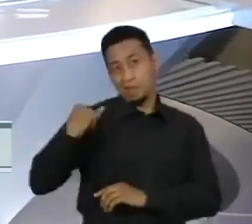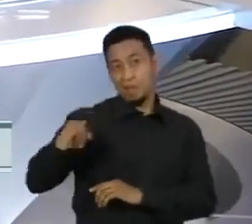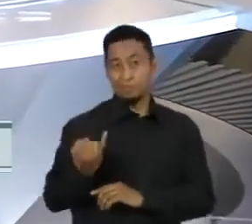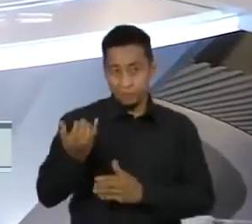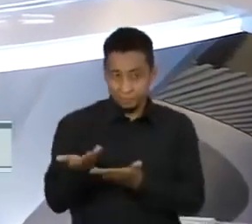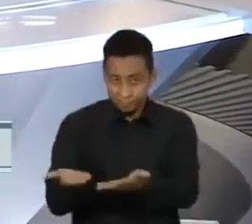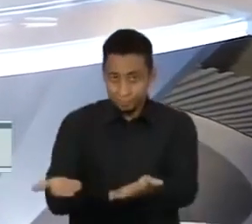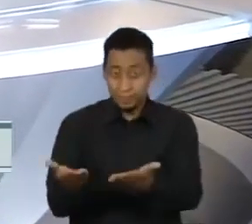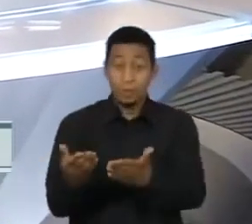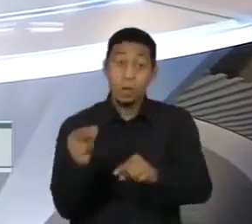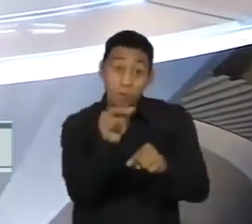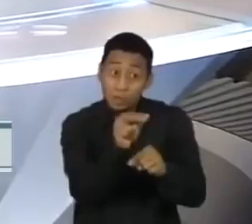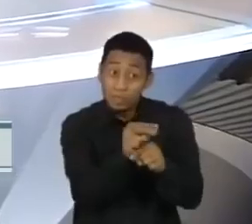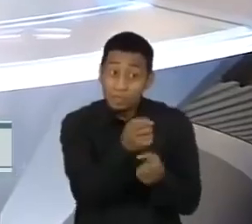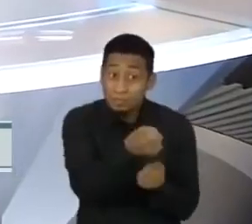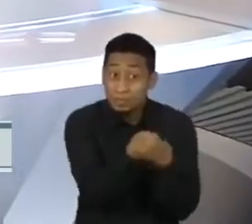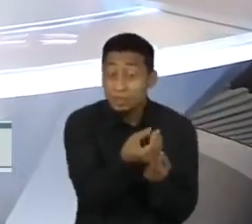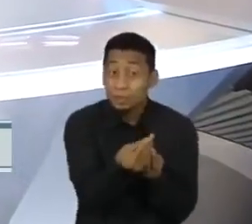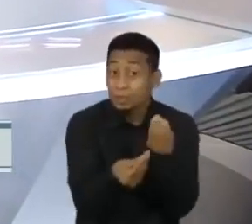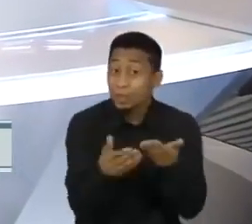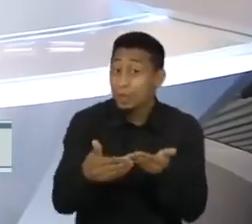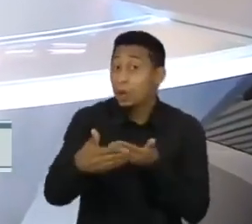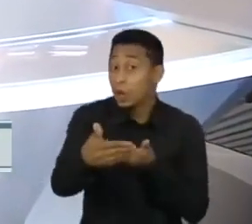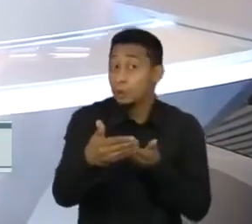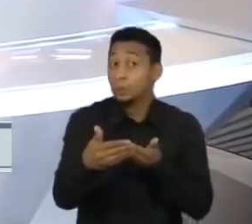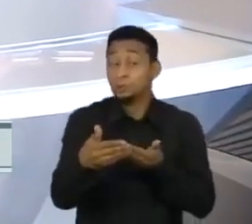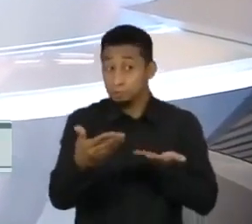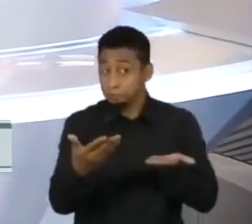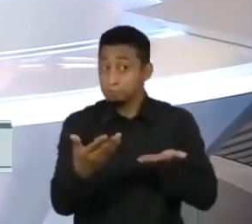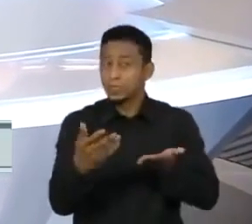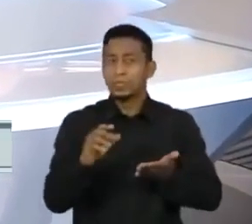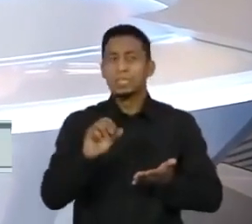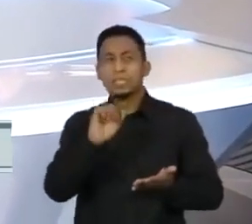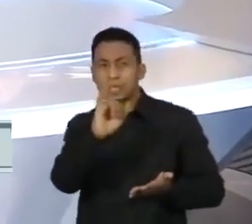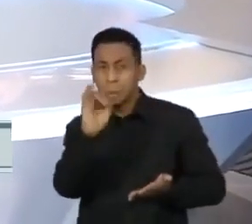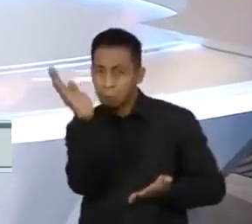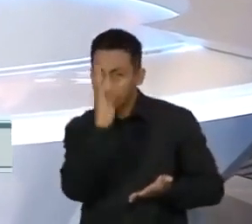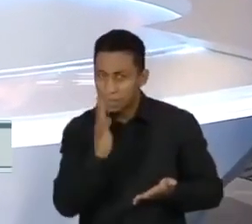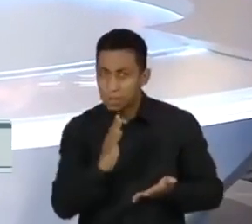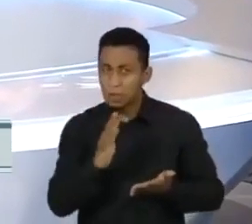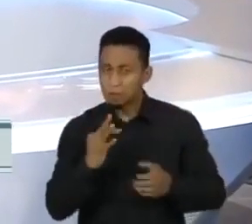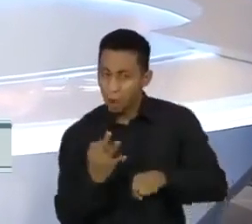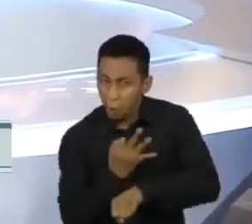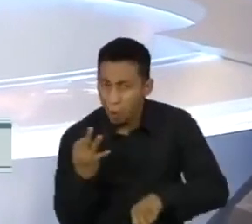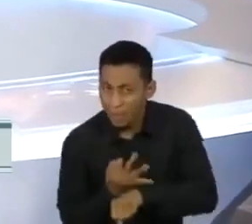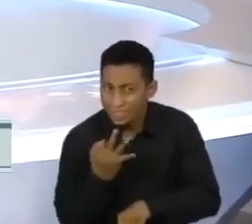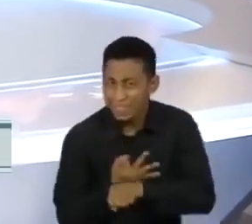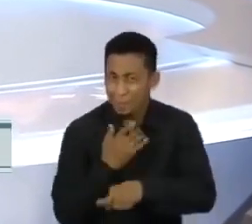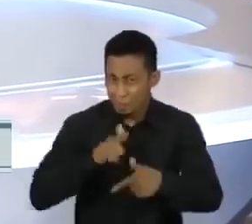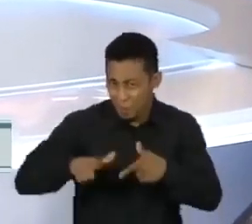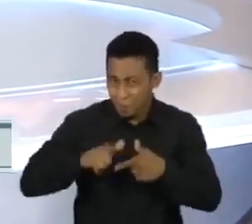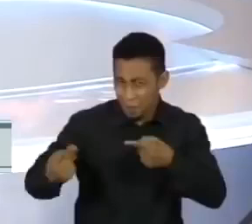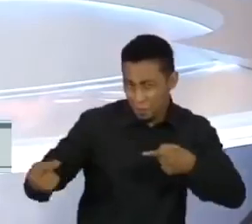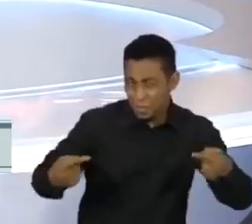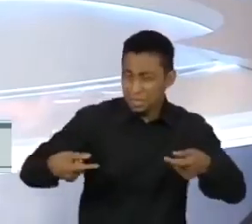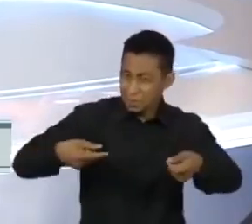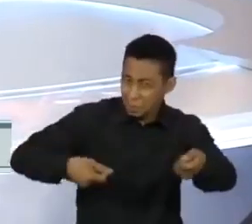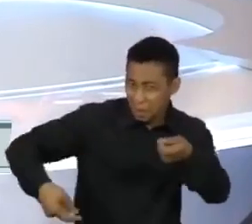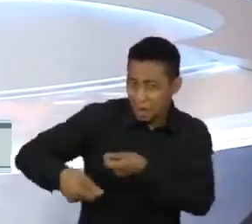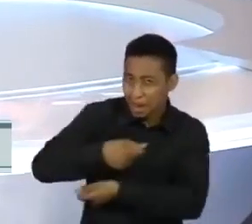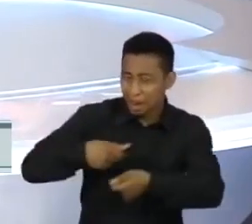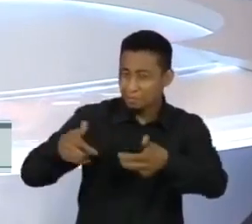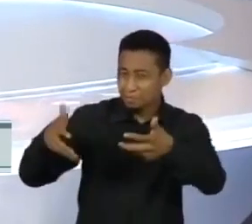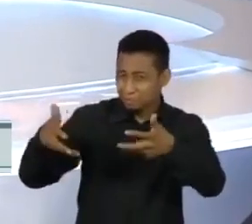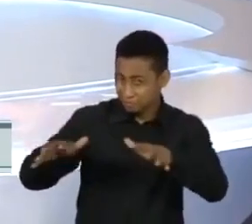dessa proteção vai determinar se e quando o país será capaz de superar as crises política e econômica que o